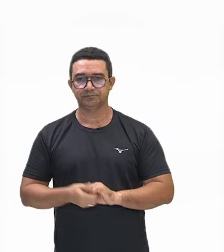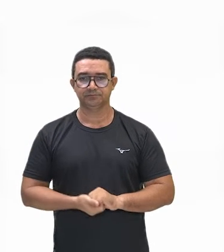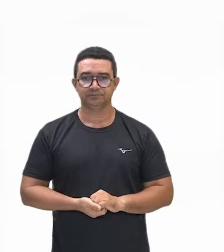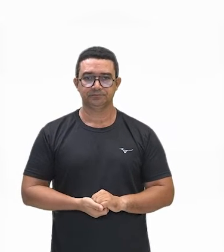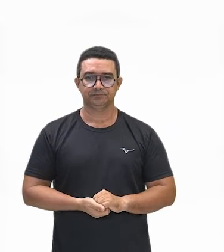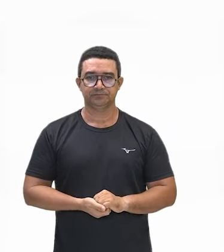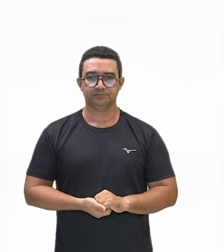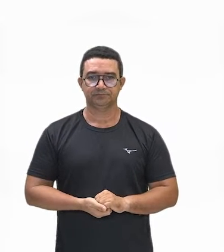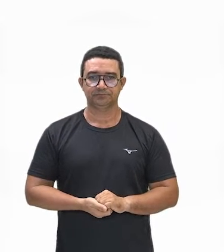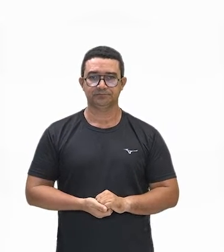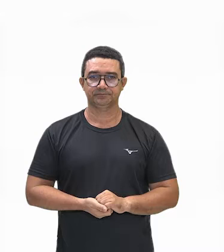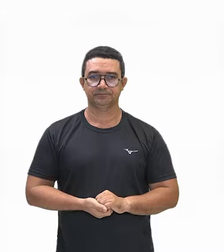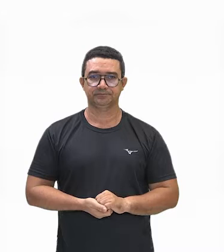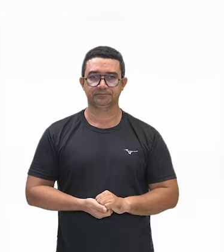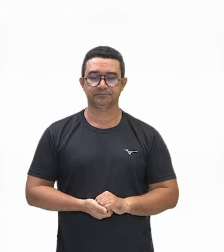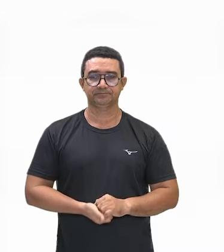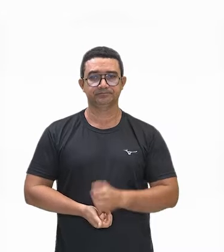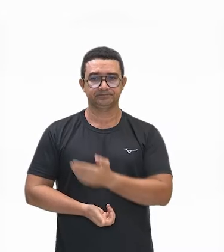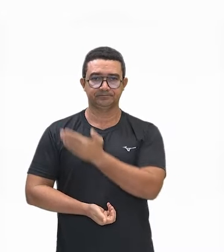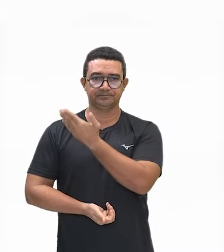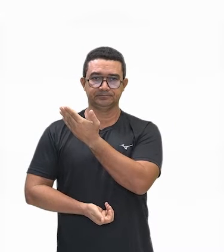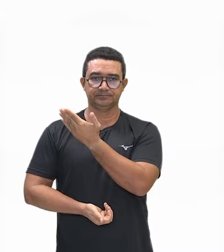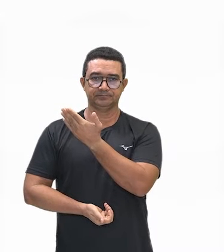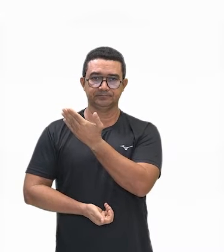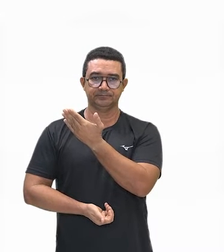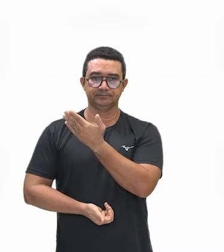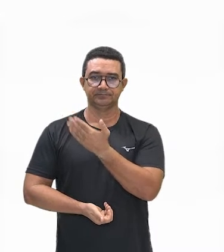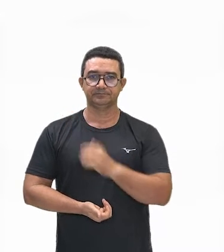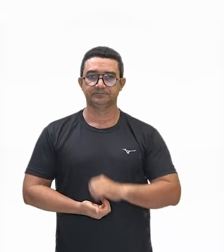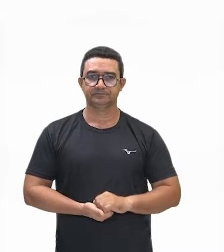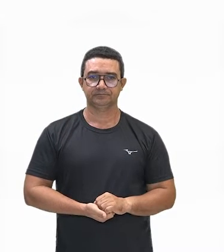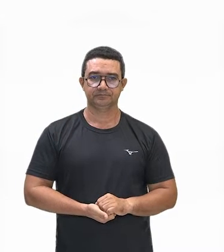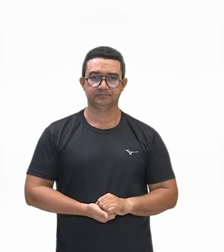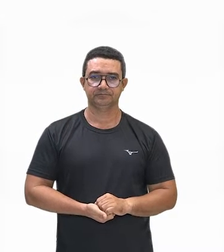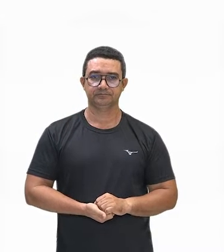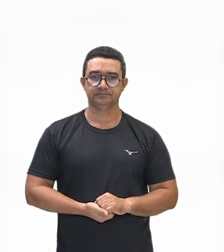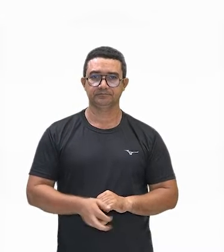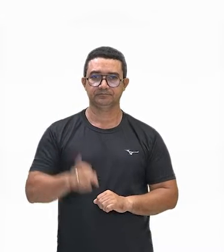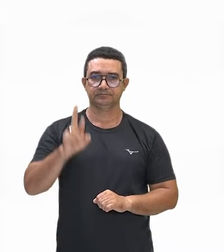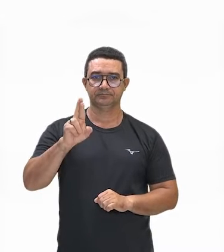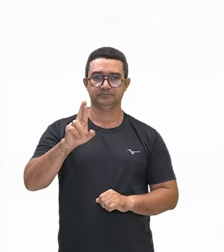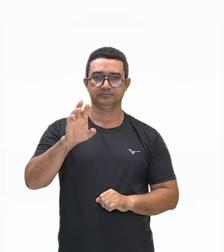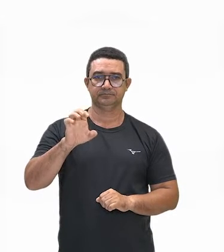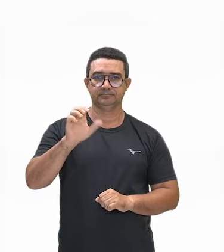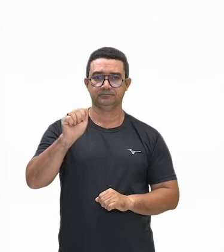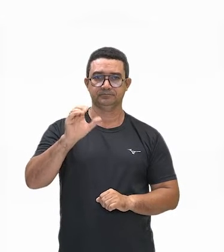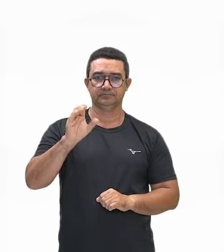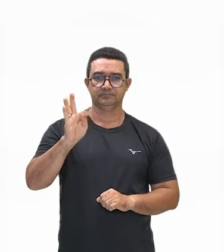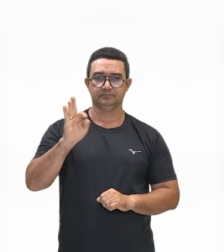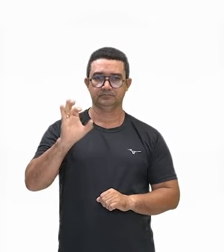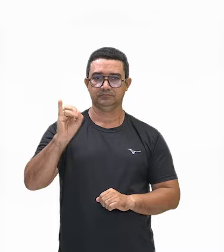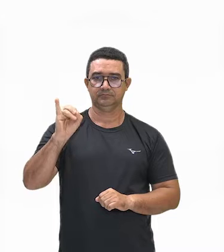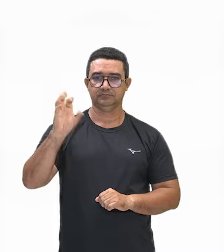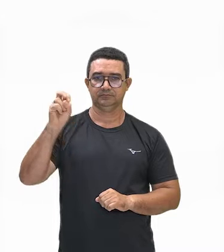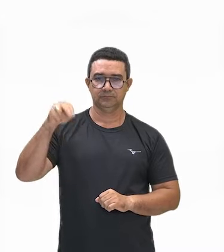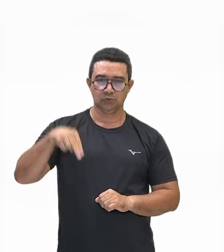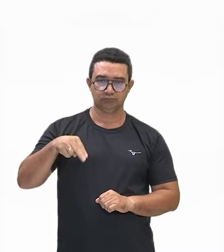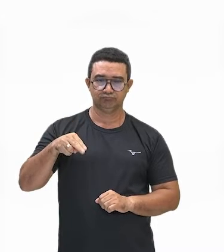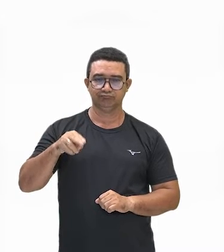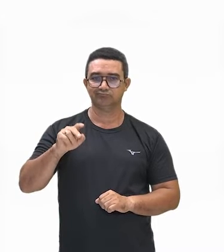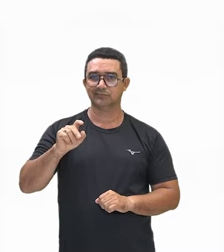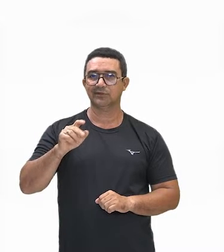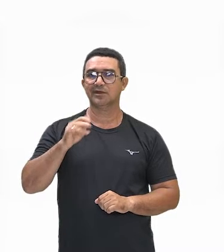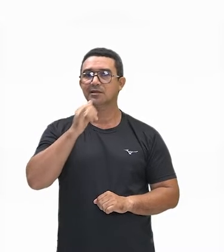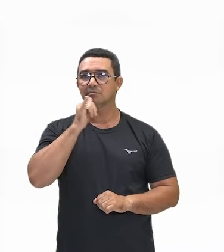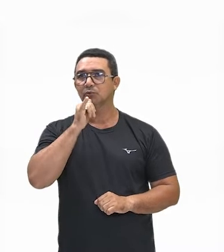reaction associated with anabolic steroids. Então, reações associadas com o uso, né,